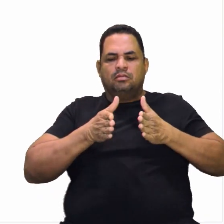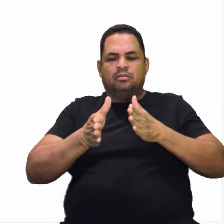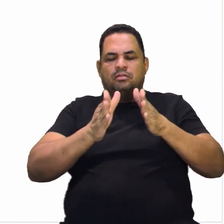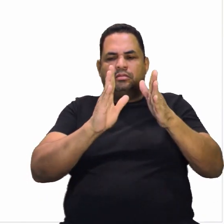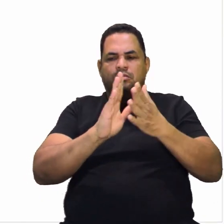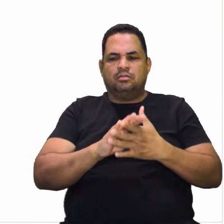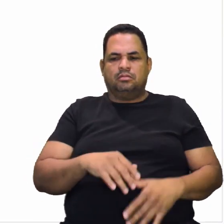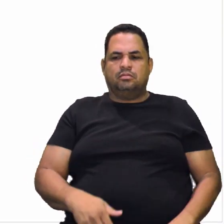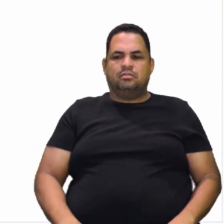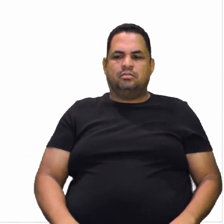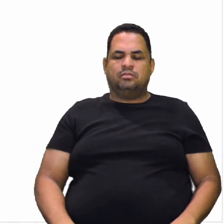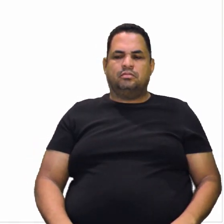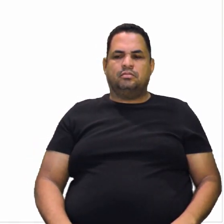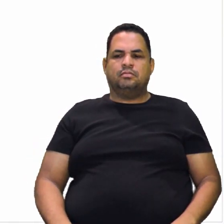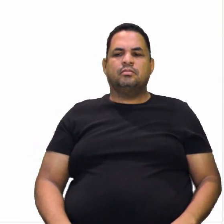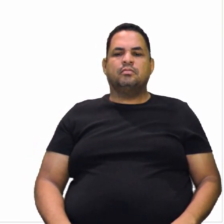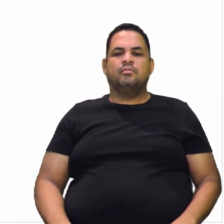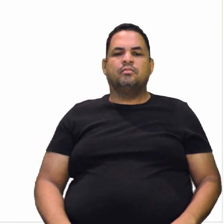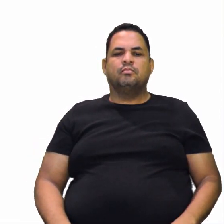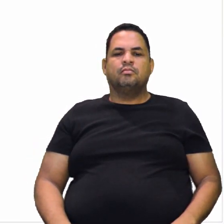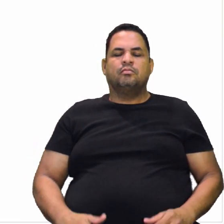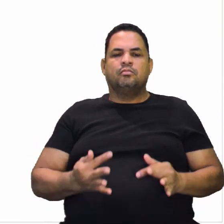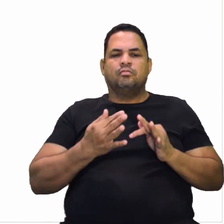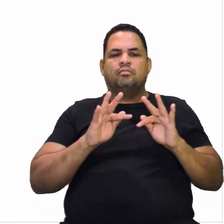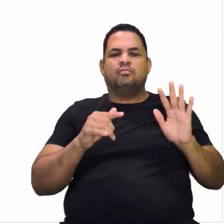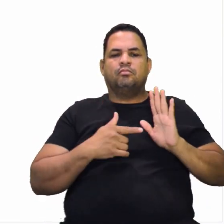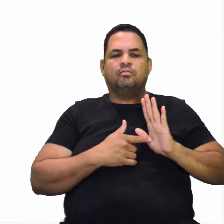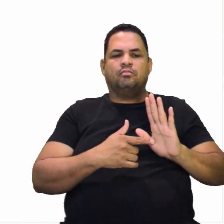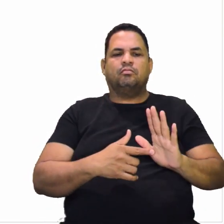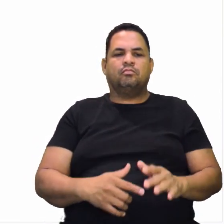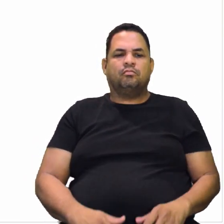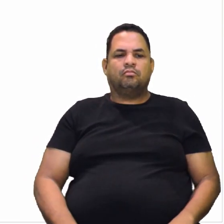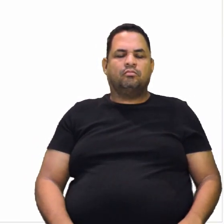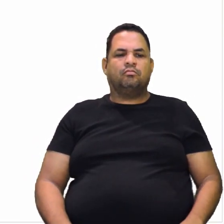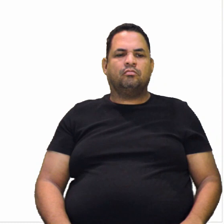rio. Esta frase se refere aos